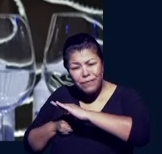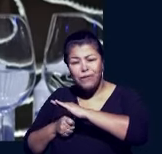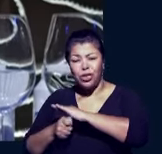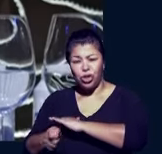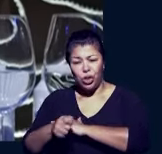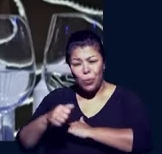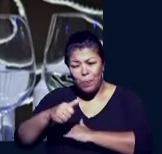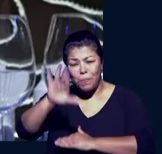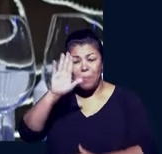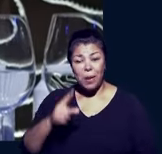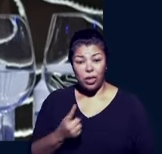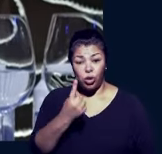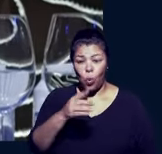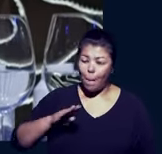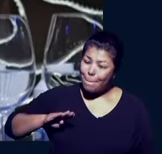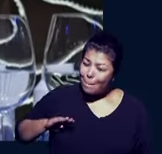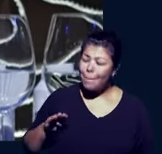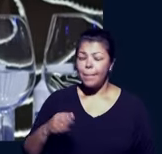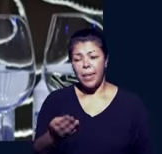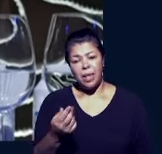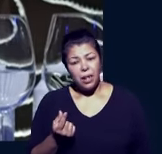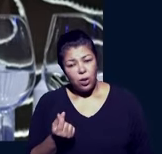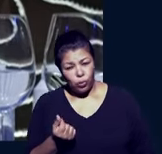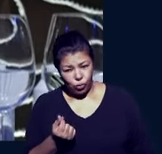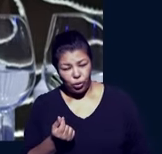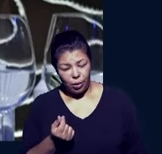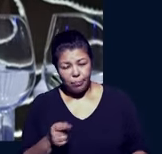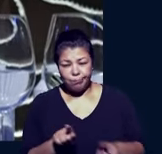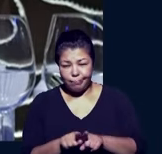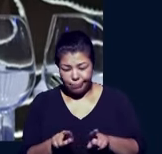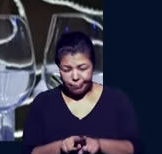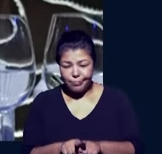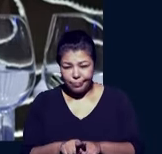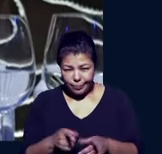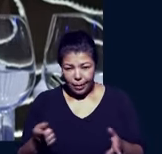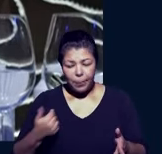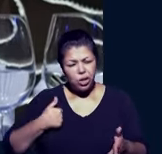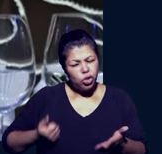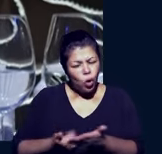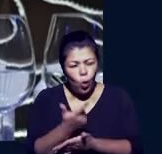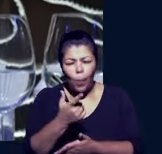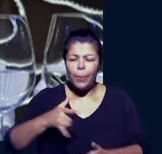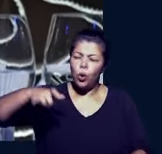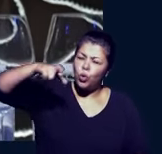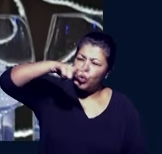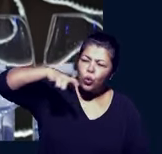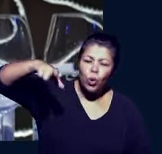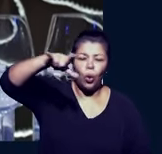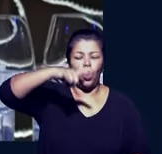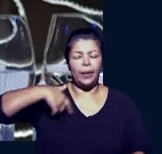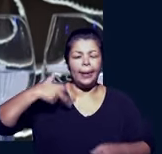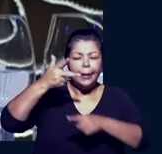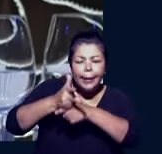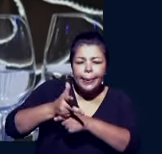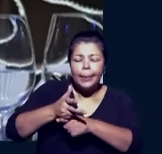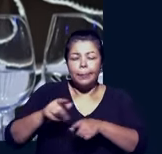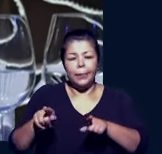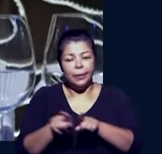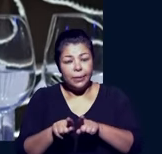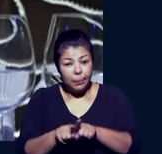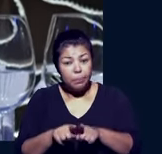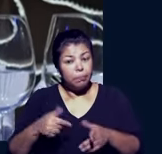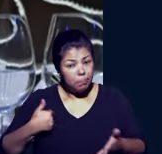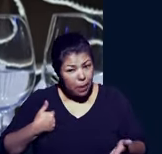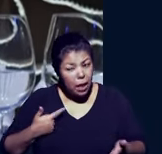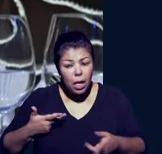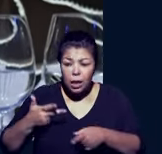mais de R bilhão e meio de reais em 2 anos é compramos drones câmeras a maior compra do mundo de câmaras